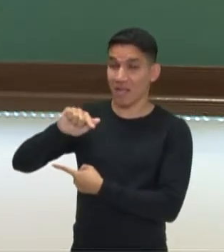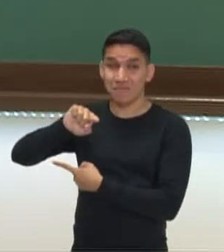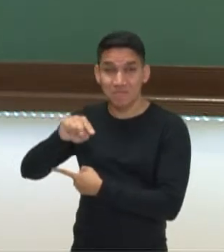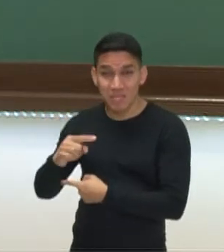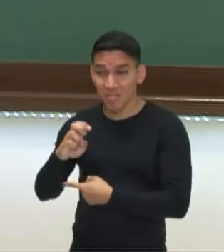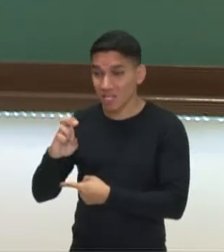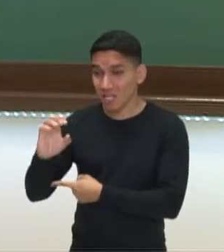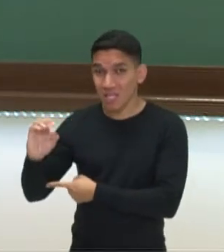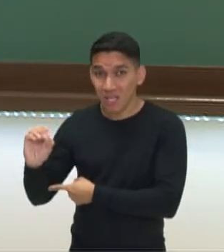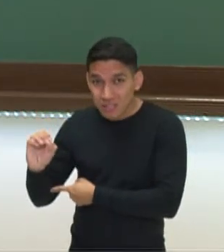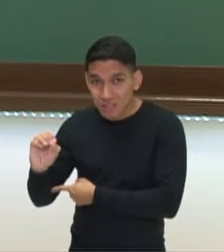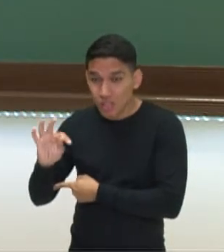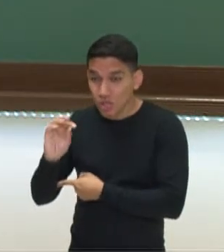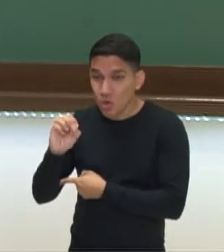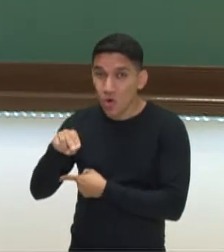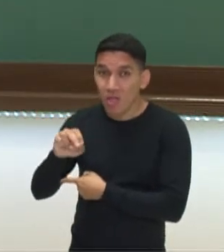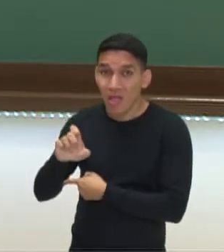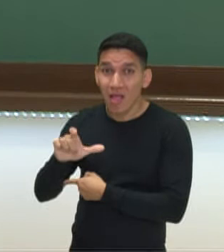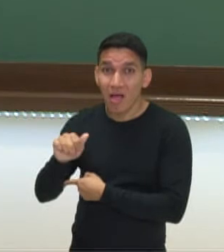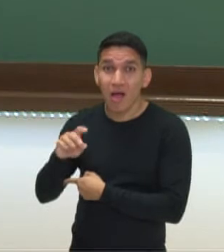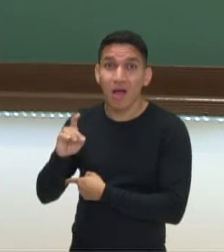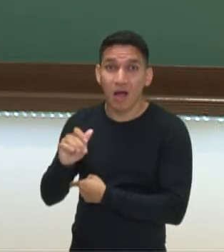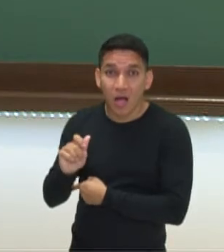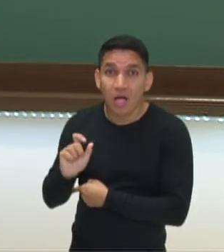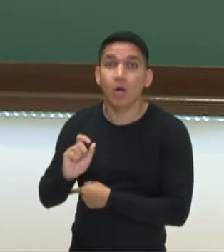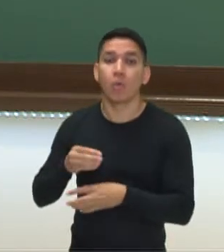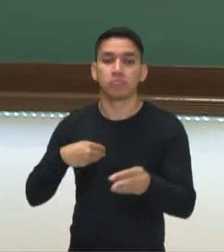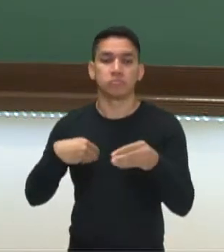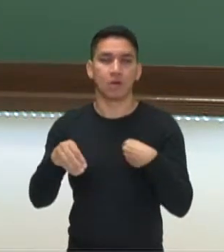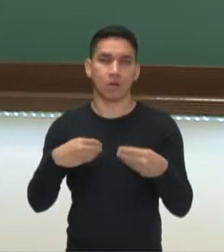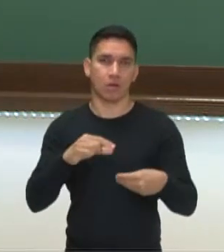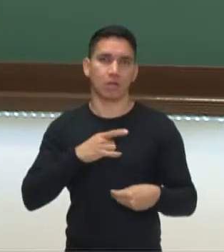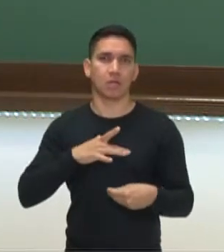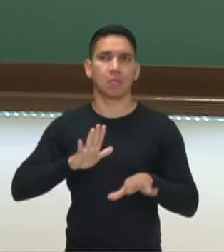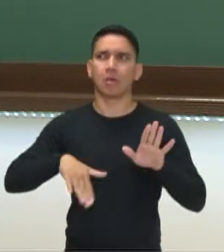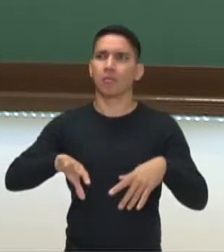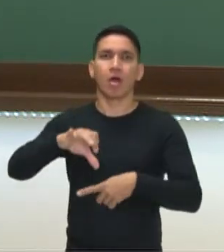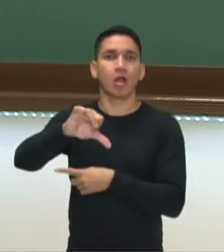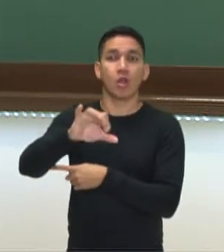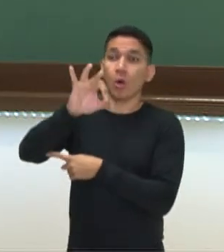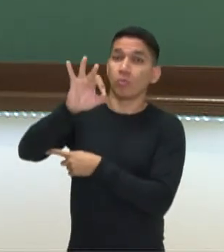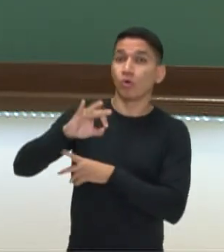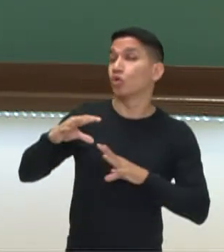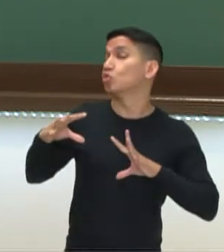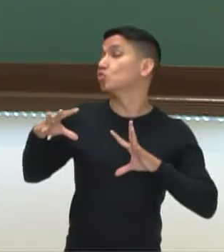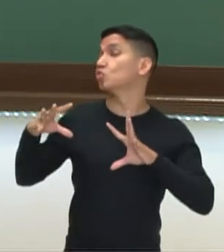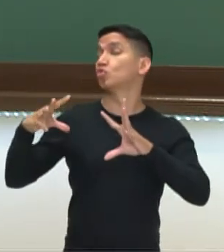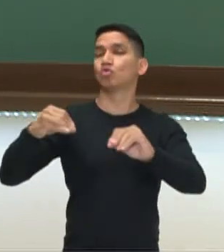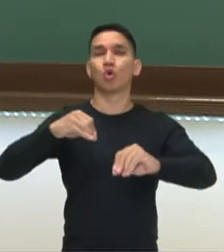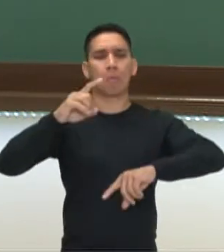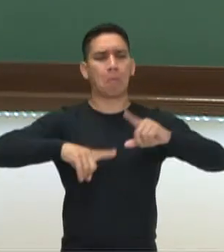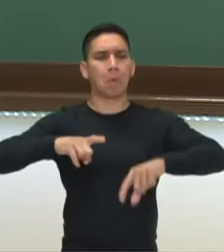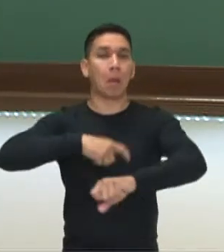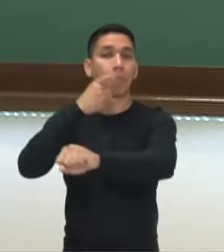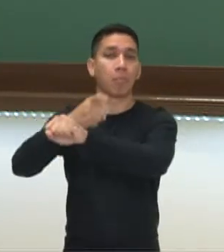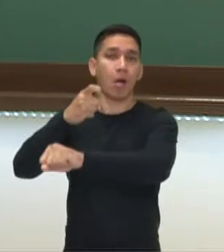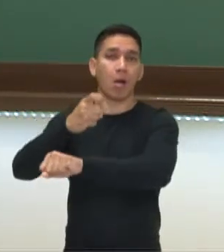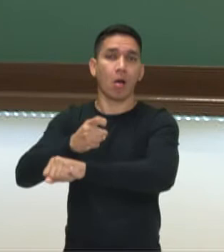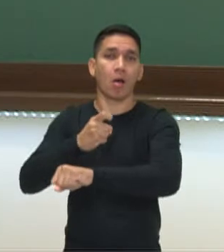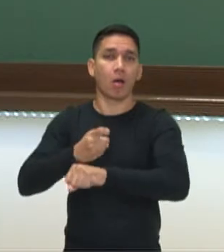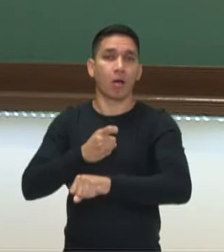97.500 toneladas de plástico, correspondendo aí 9% de todo o resíduo sólido,